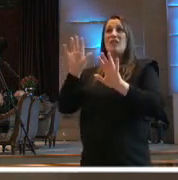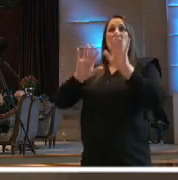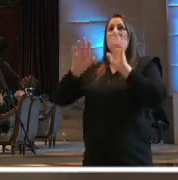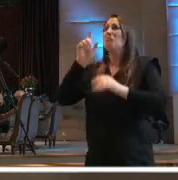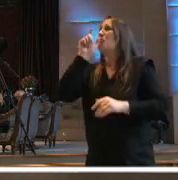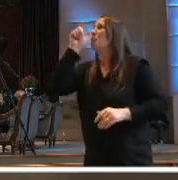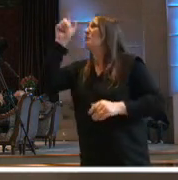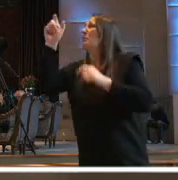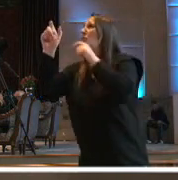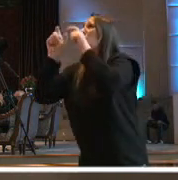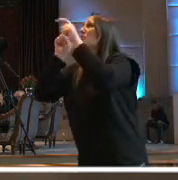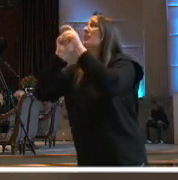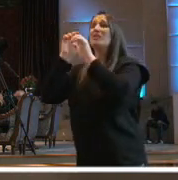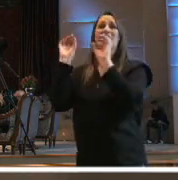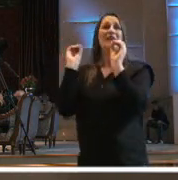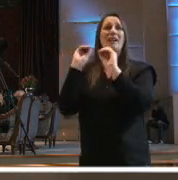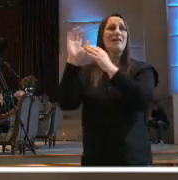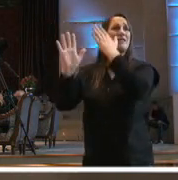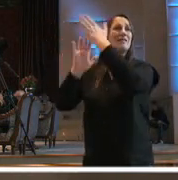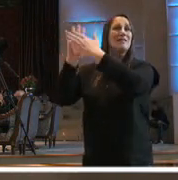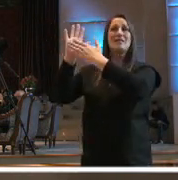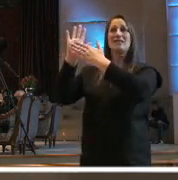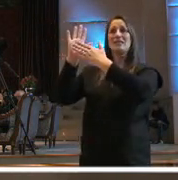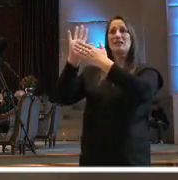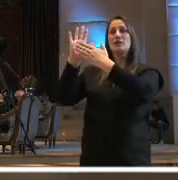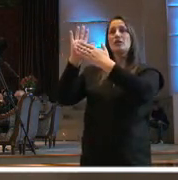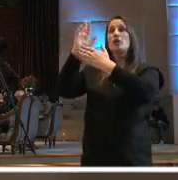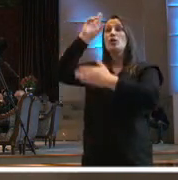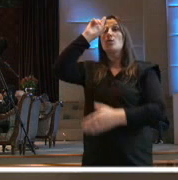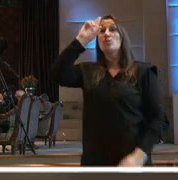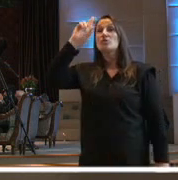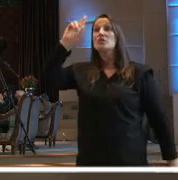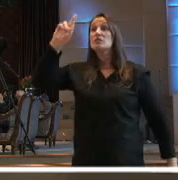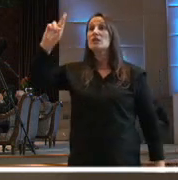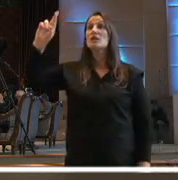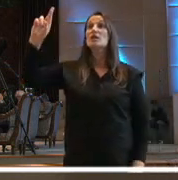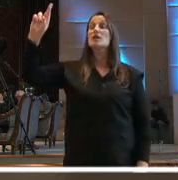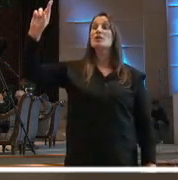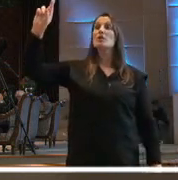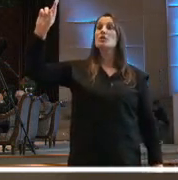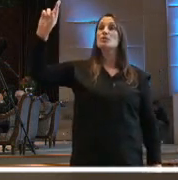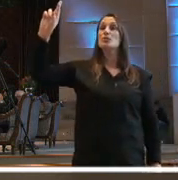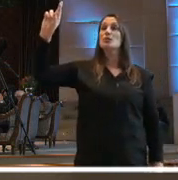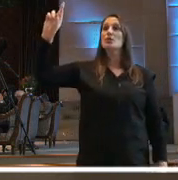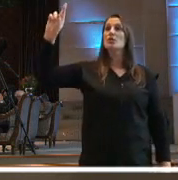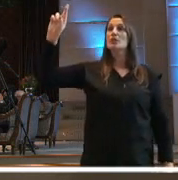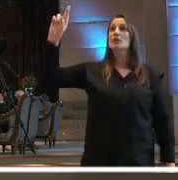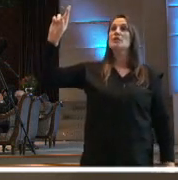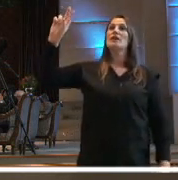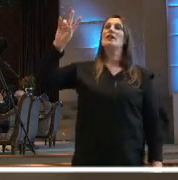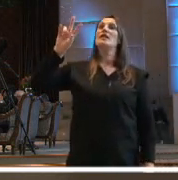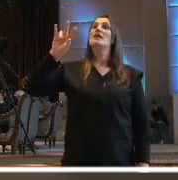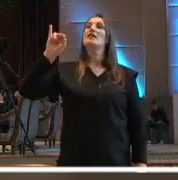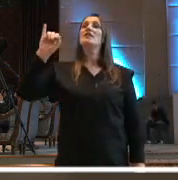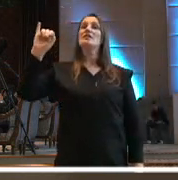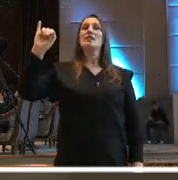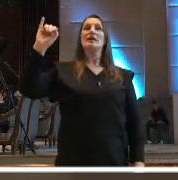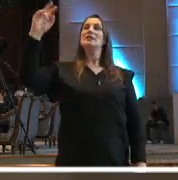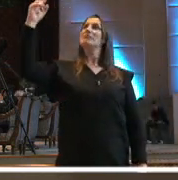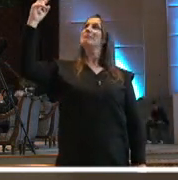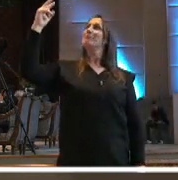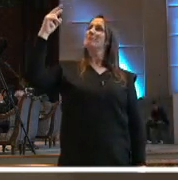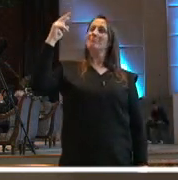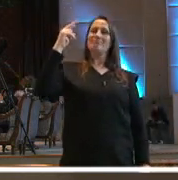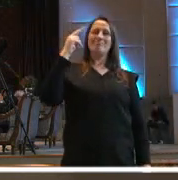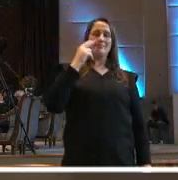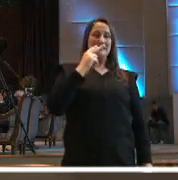falar, não é verdade? O Senhor, através do seu Espírito, vai interpretando cada gemido